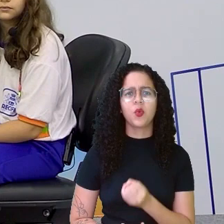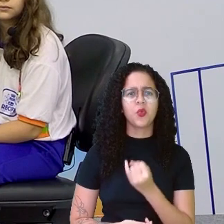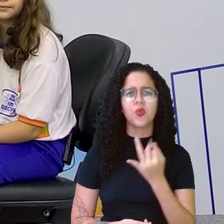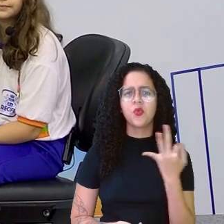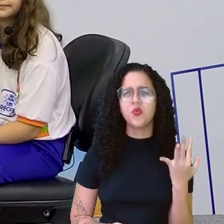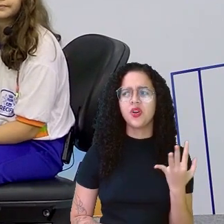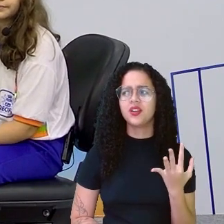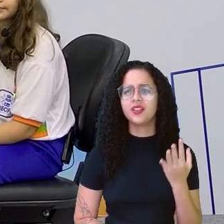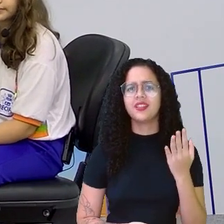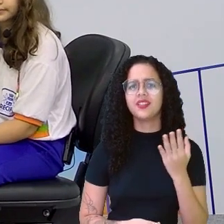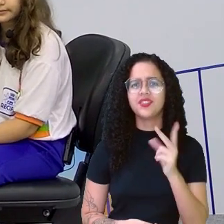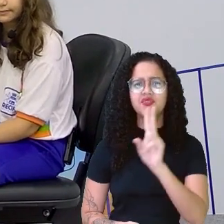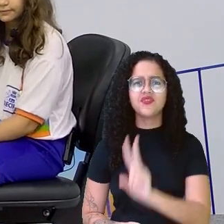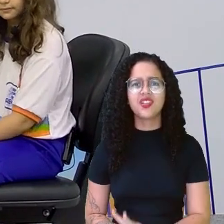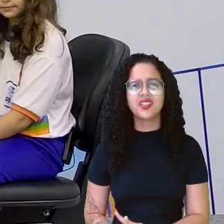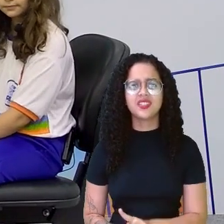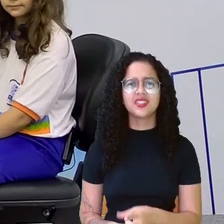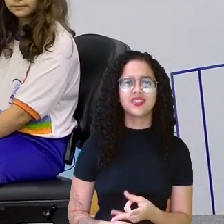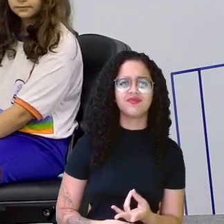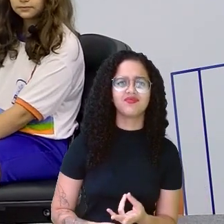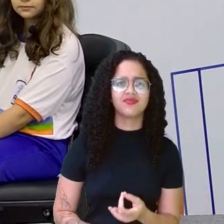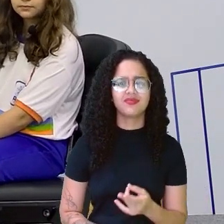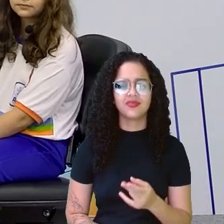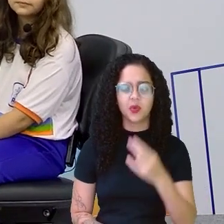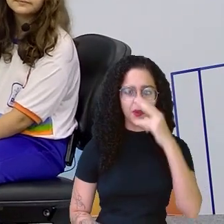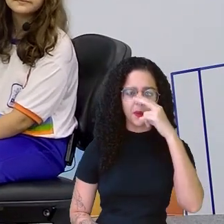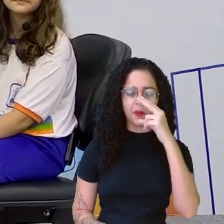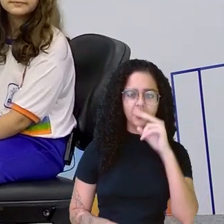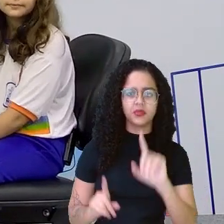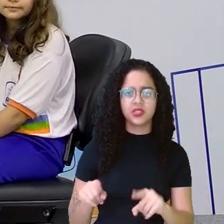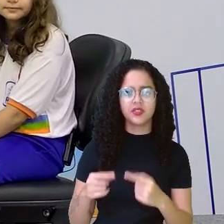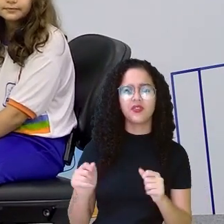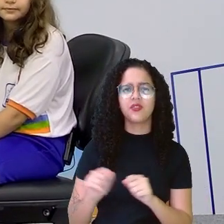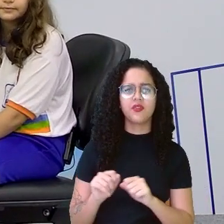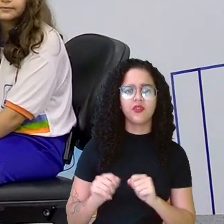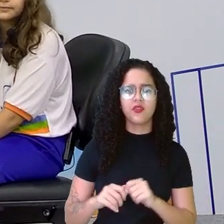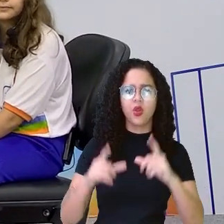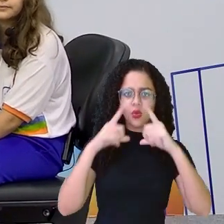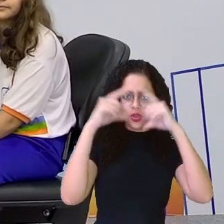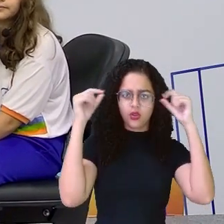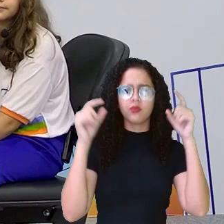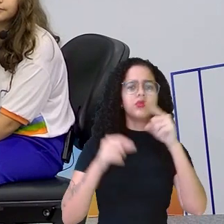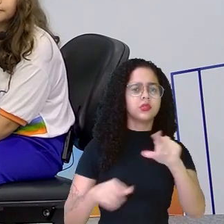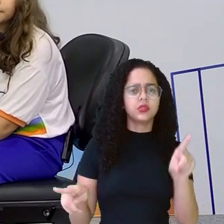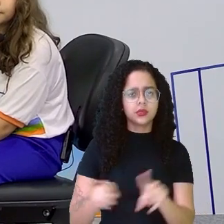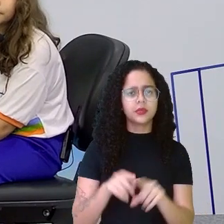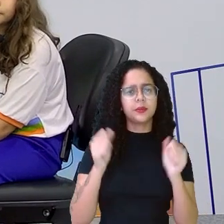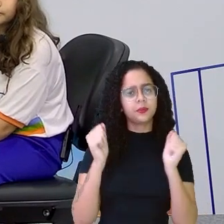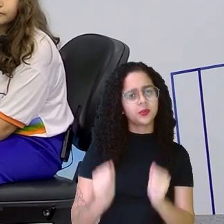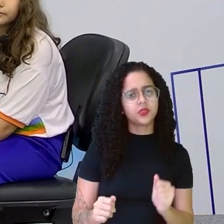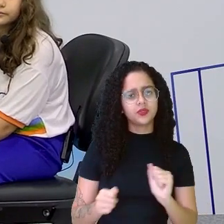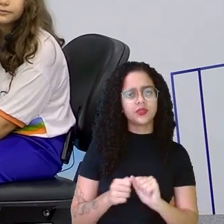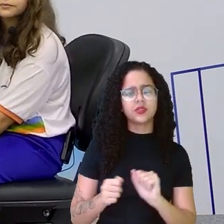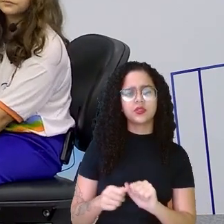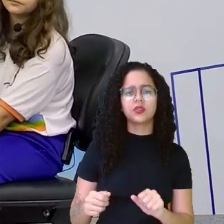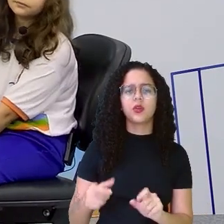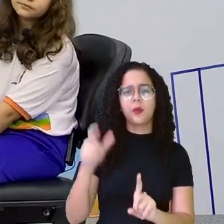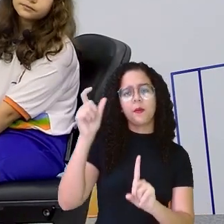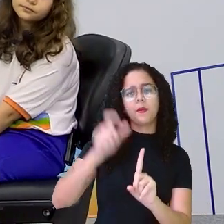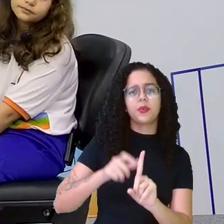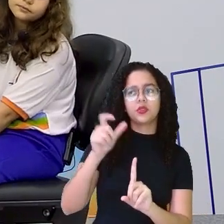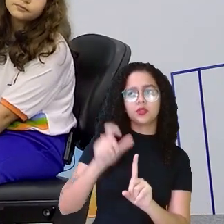Quantos pedacinhos será que tem? O mesmo desafio que fizemos com a Cuca, você também pode fazer com o nosso